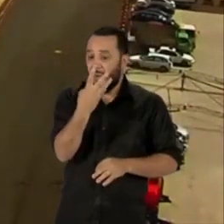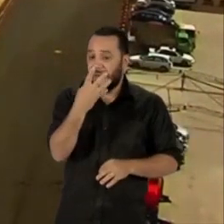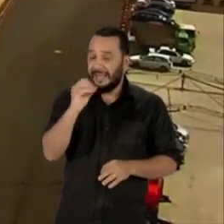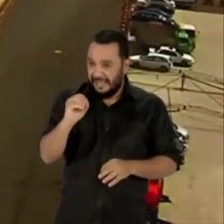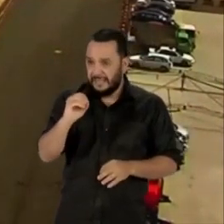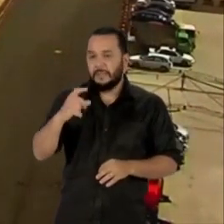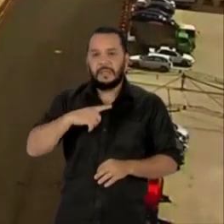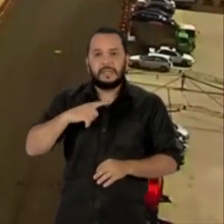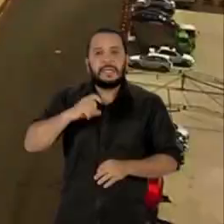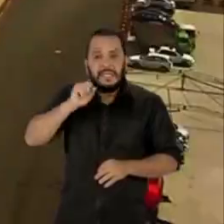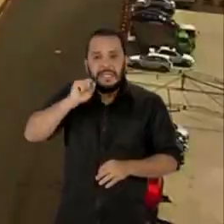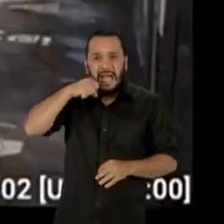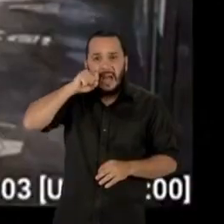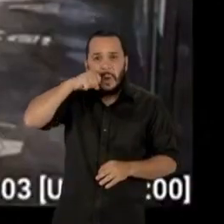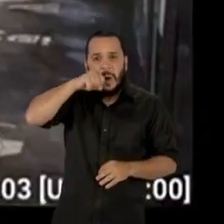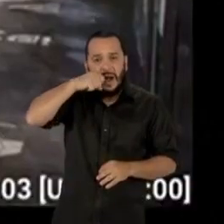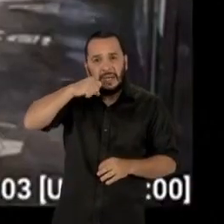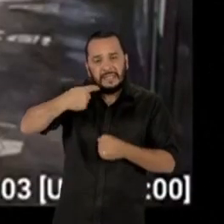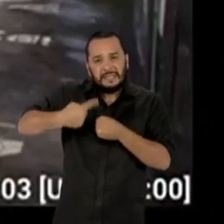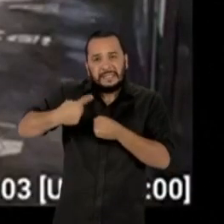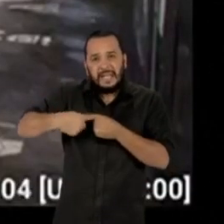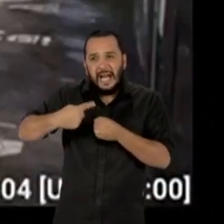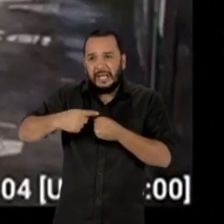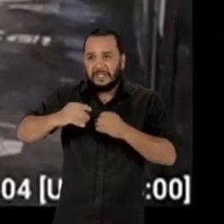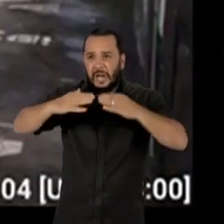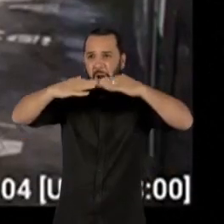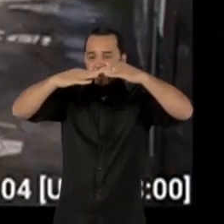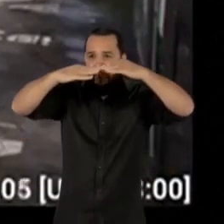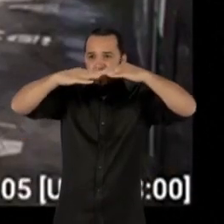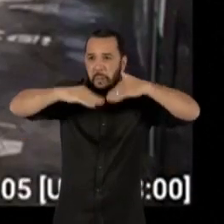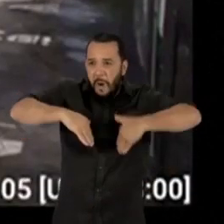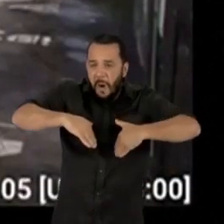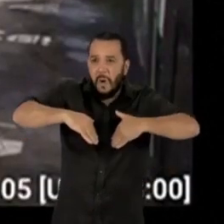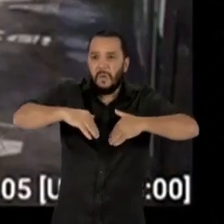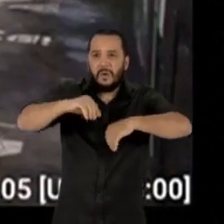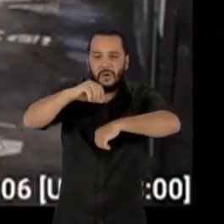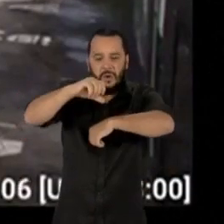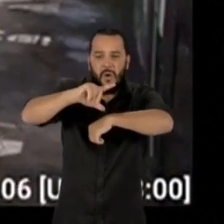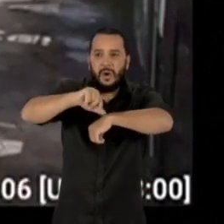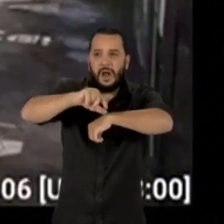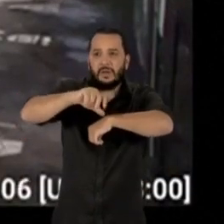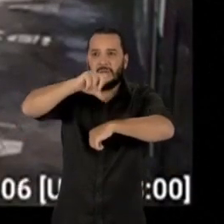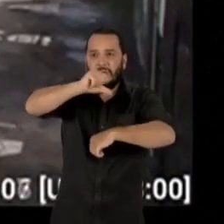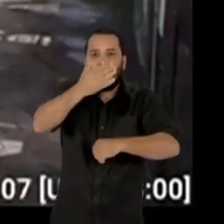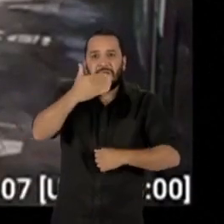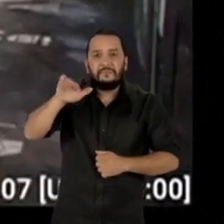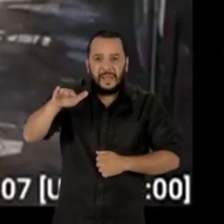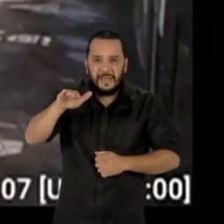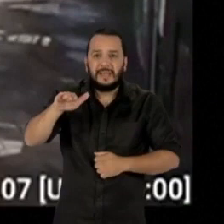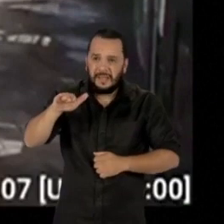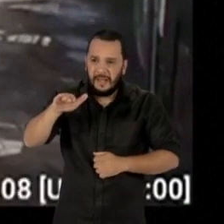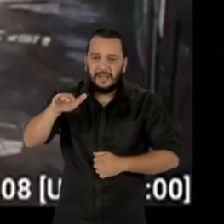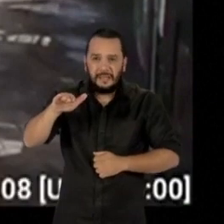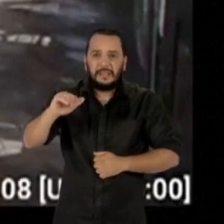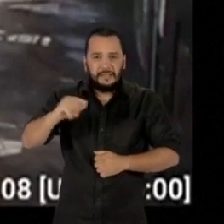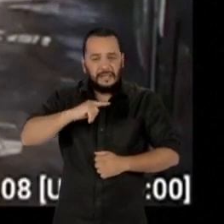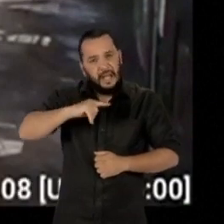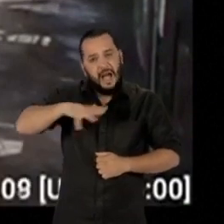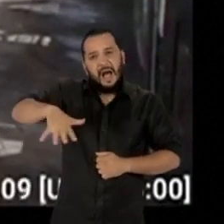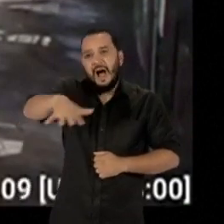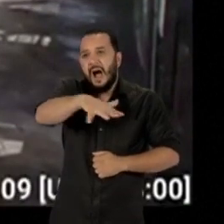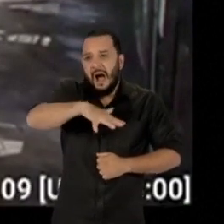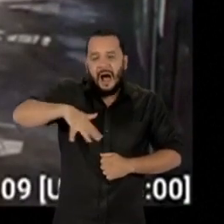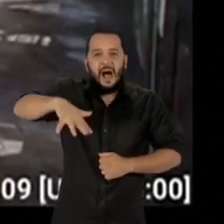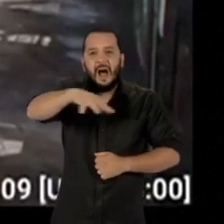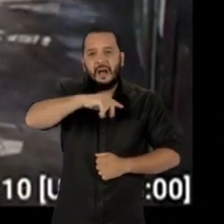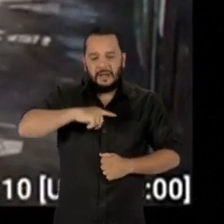na costa leste de taiwan a queda da ponte aconteceu perto das nove e meia da manhã no horário local sobre uma área onde ficam